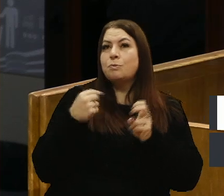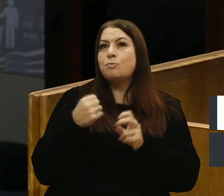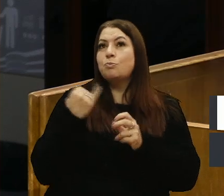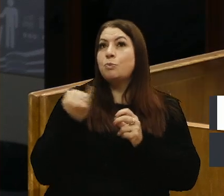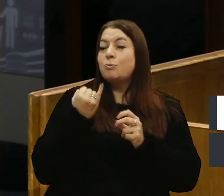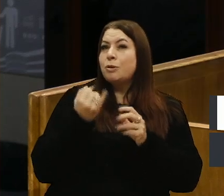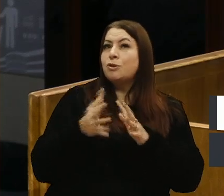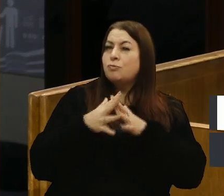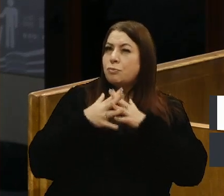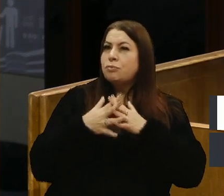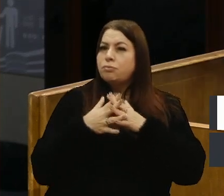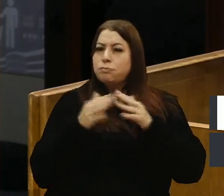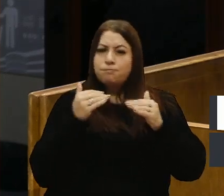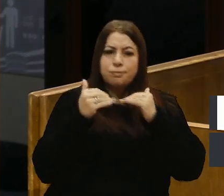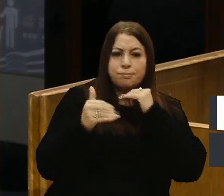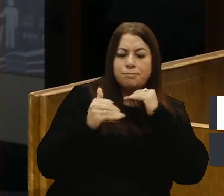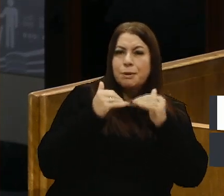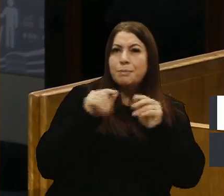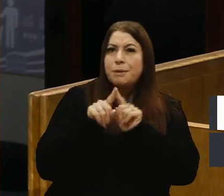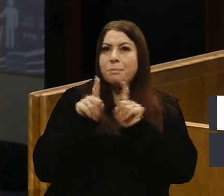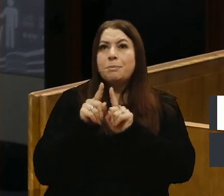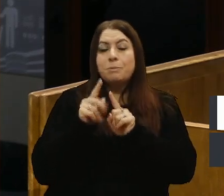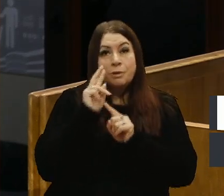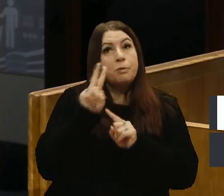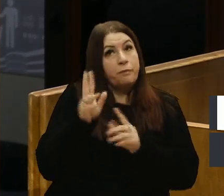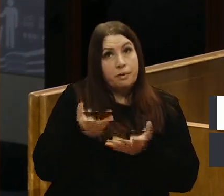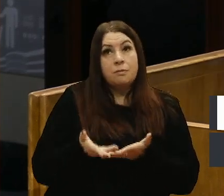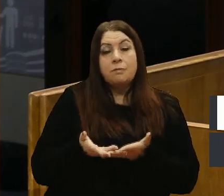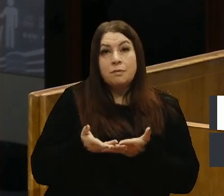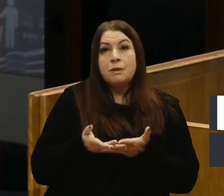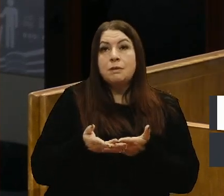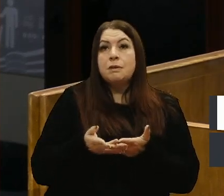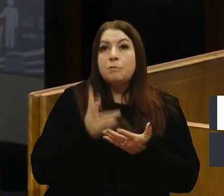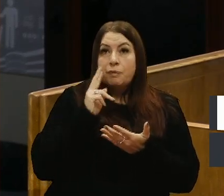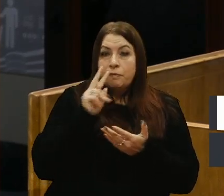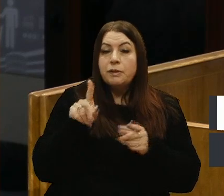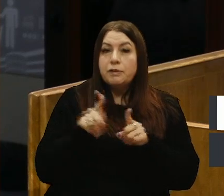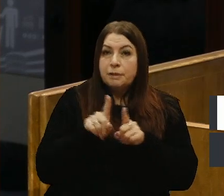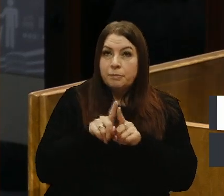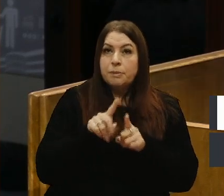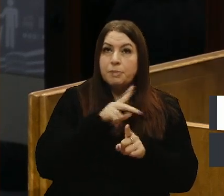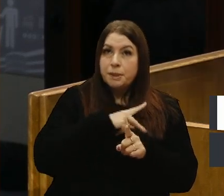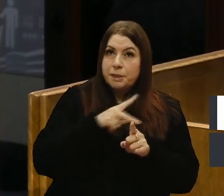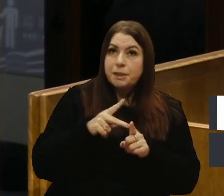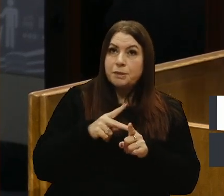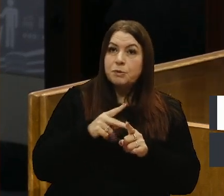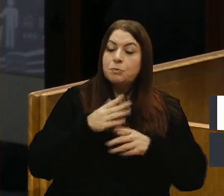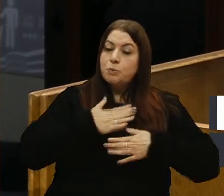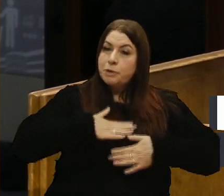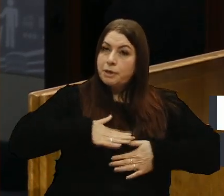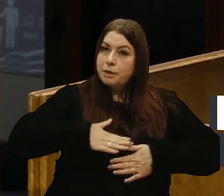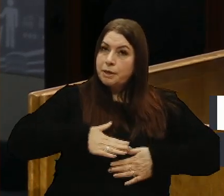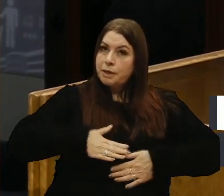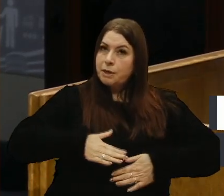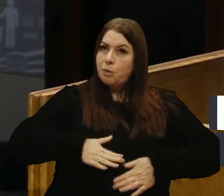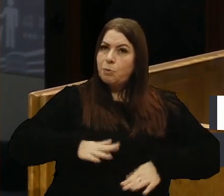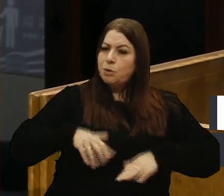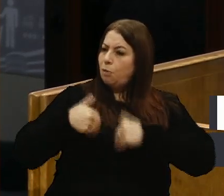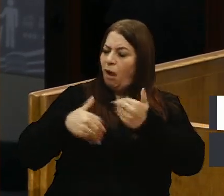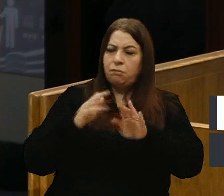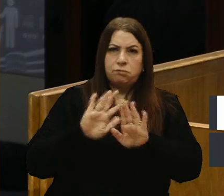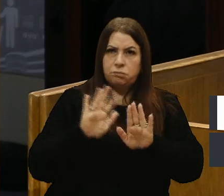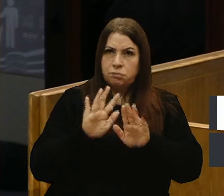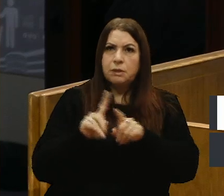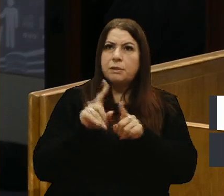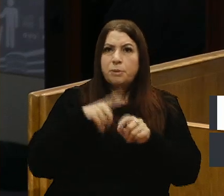polêmico, divergente, mas que nós temos que enfrentar. E nós vamos enfrentar, presidente, com muita calma, sem atropelos. Por isso